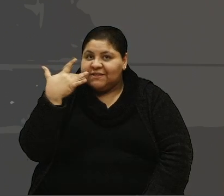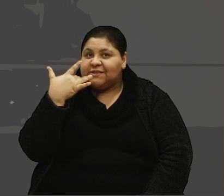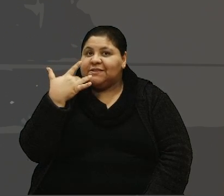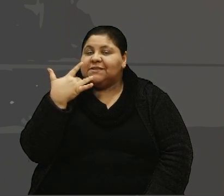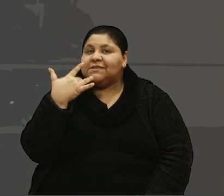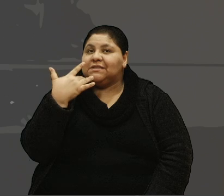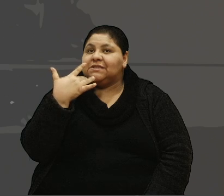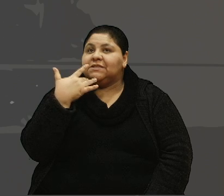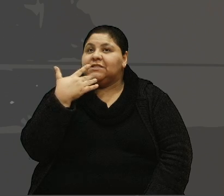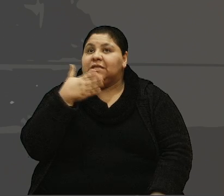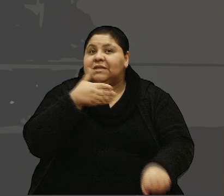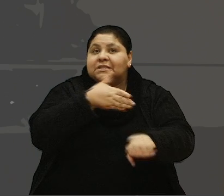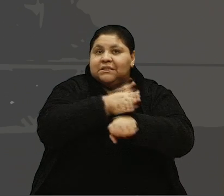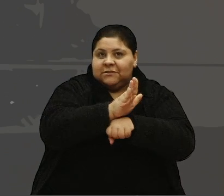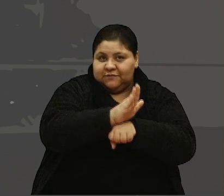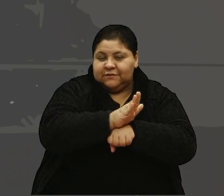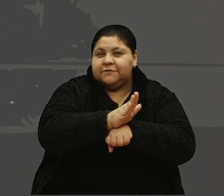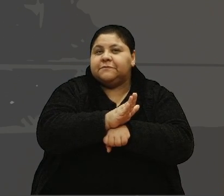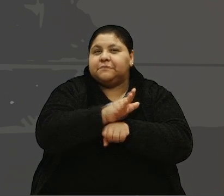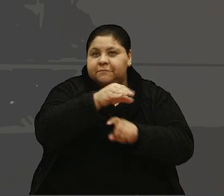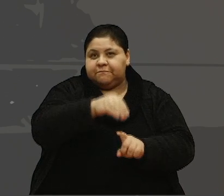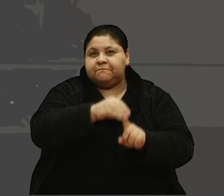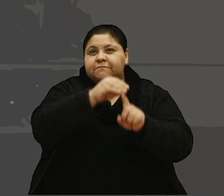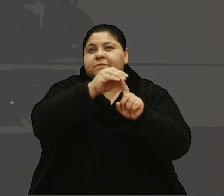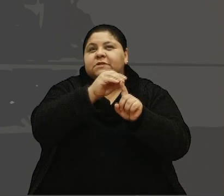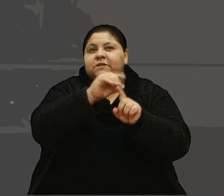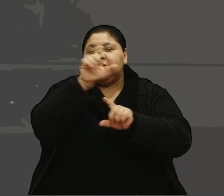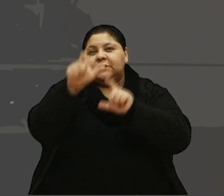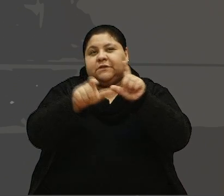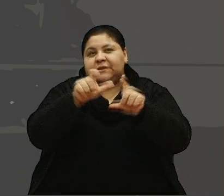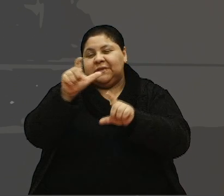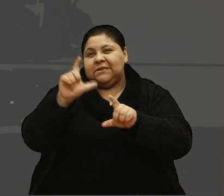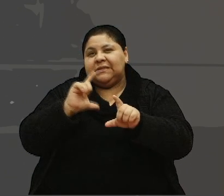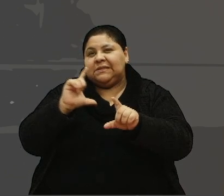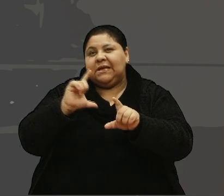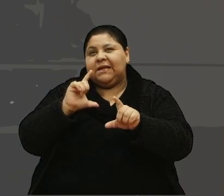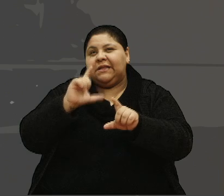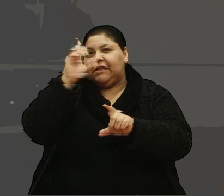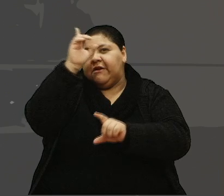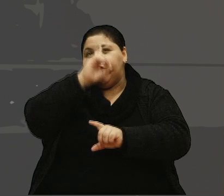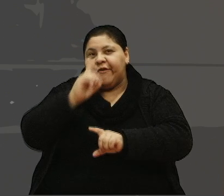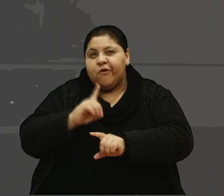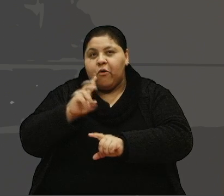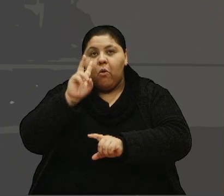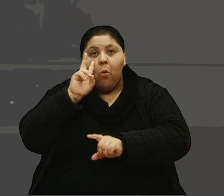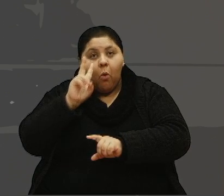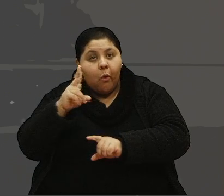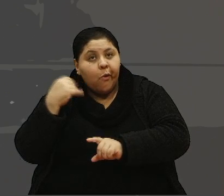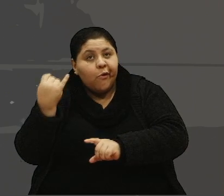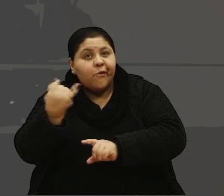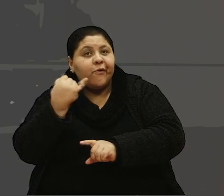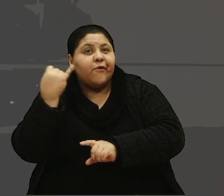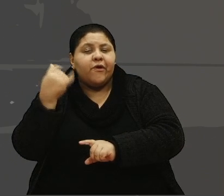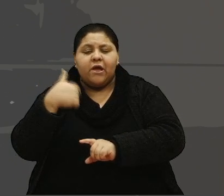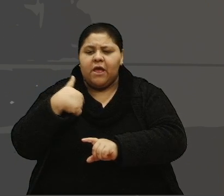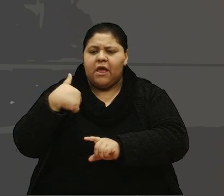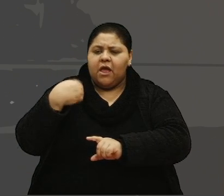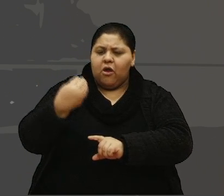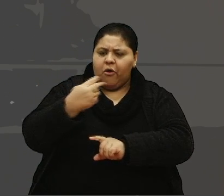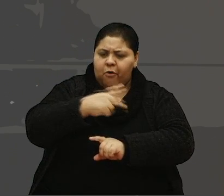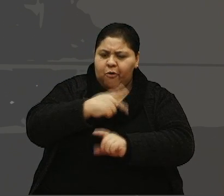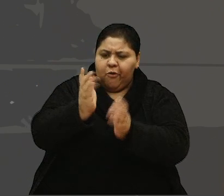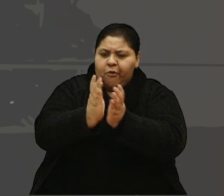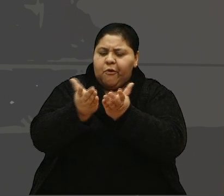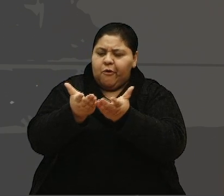ambas as partes, principalmente para as pessoas que têm alguma espécie de deficiência. Olha que algo importante para nós, eu como presidente da Comissão